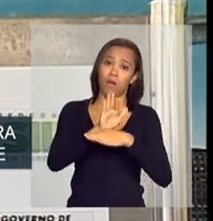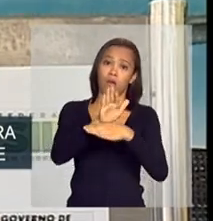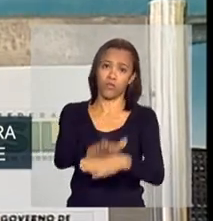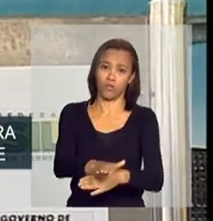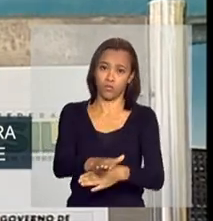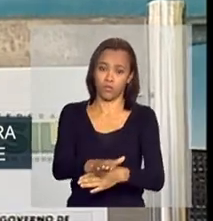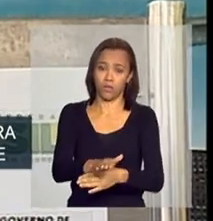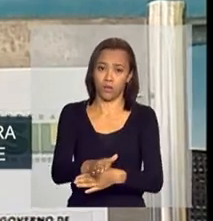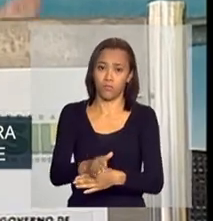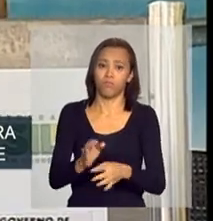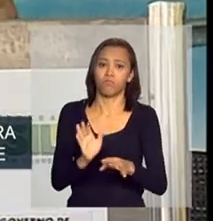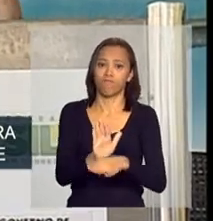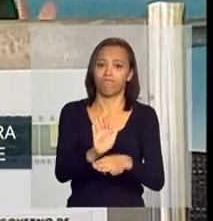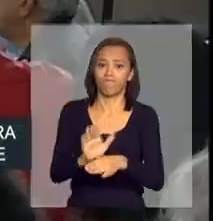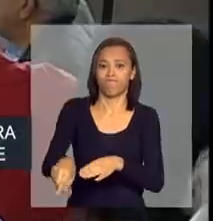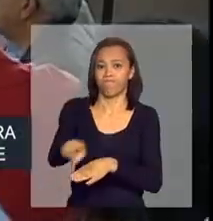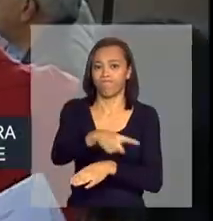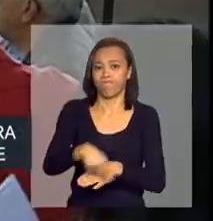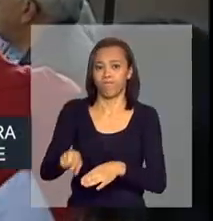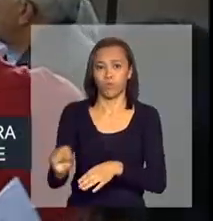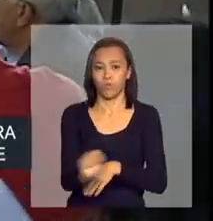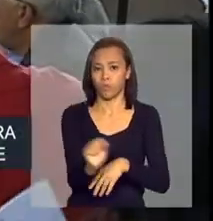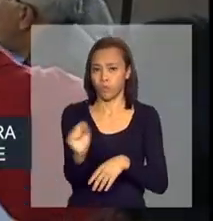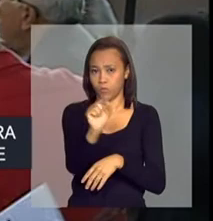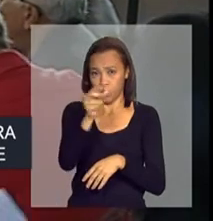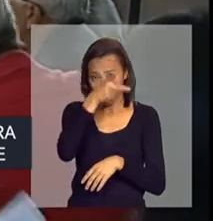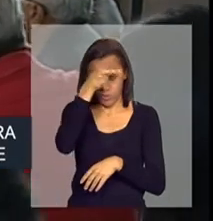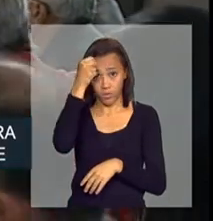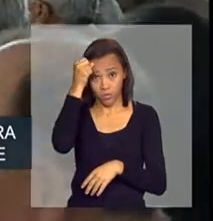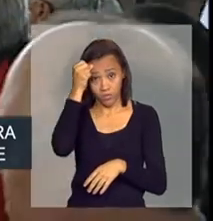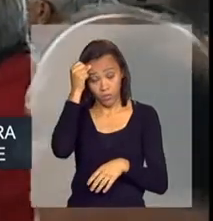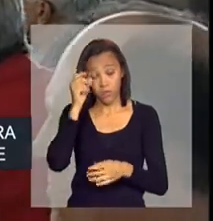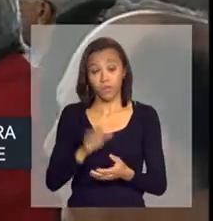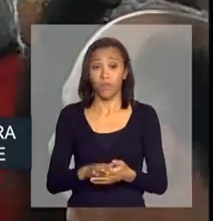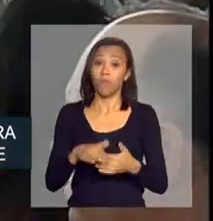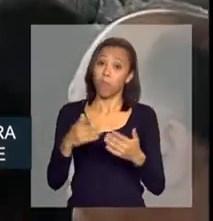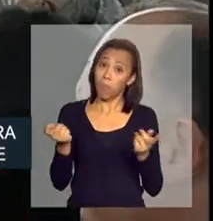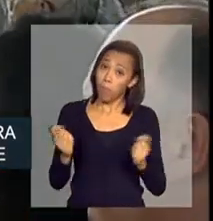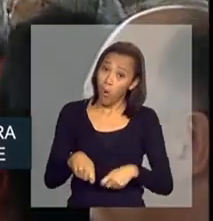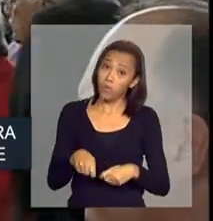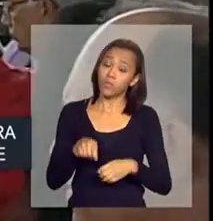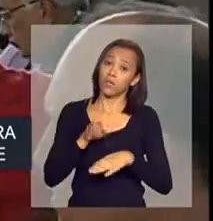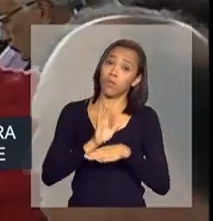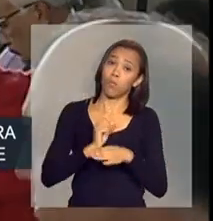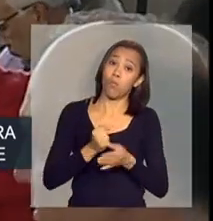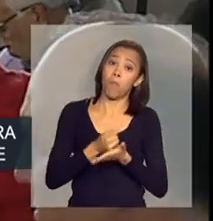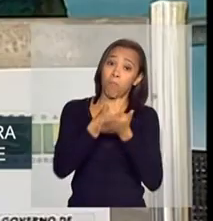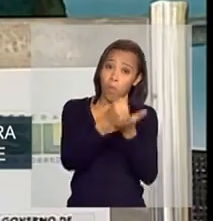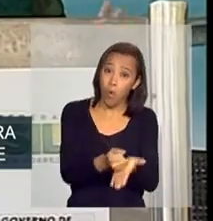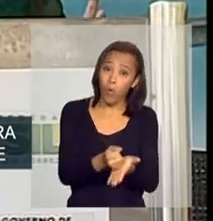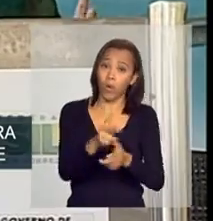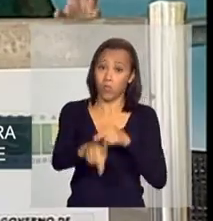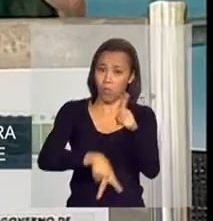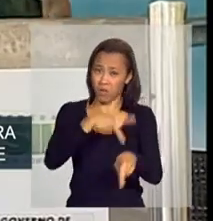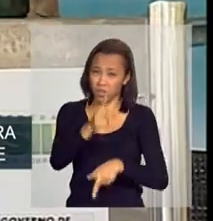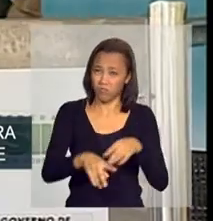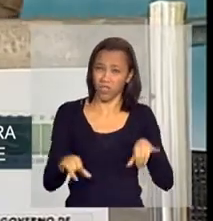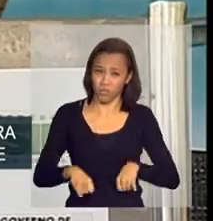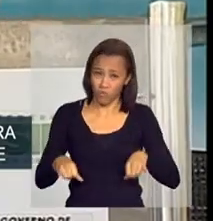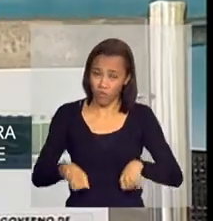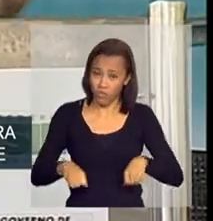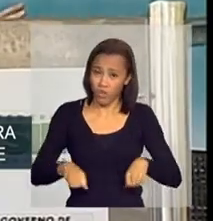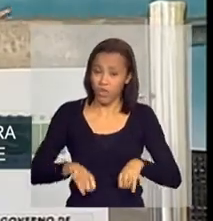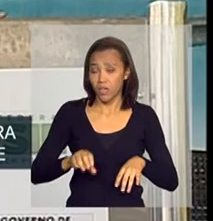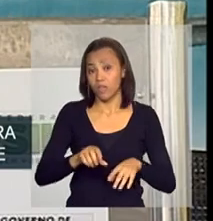dos municípios. Tanto no que se refere a um apoio à população mais atingida, quanto